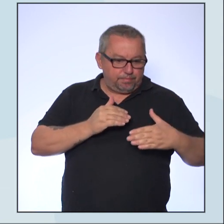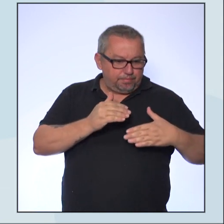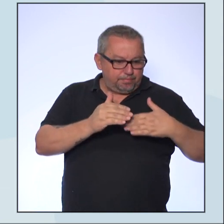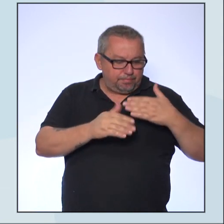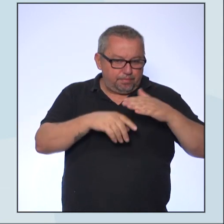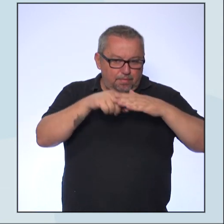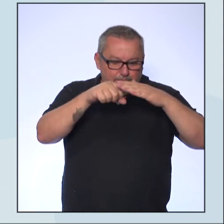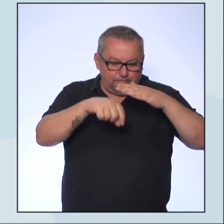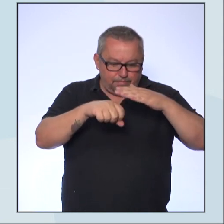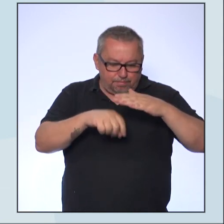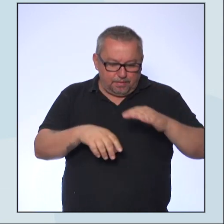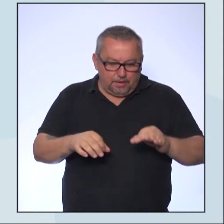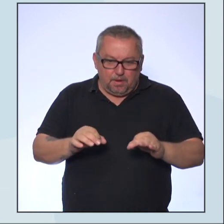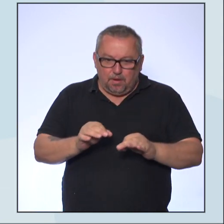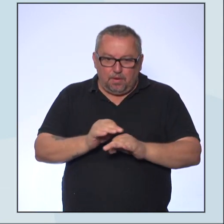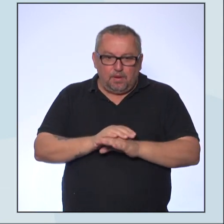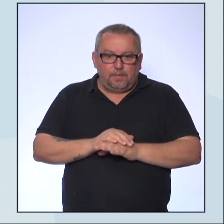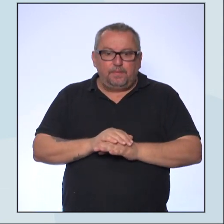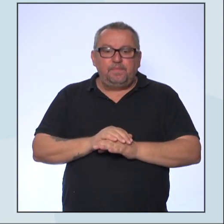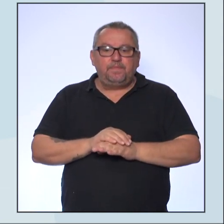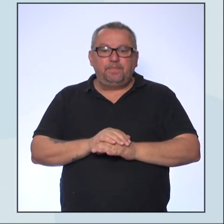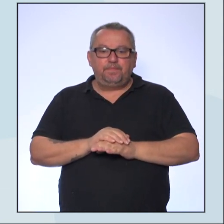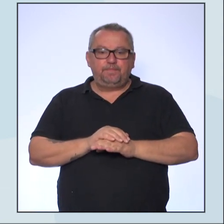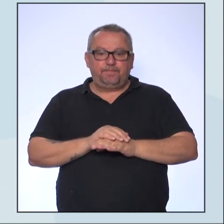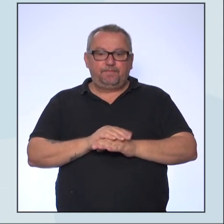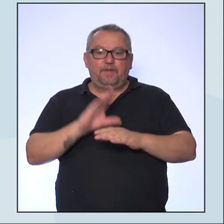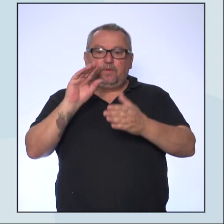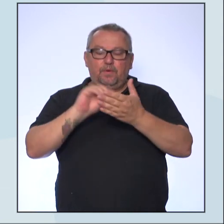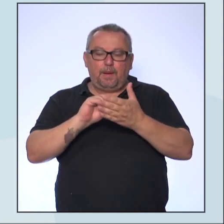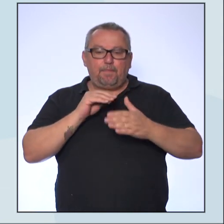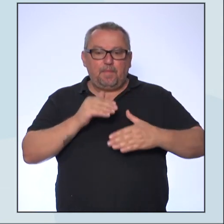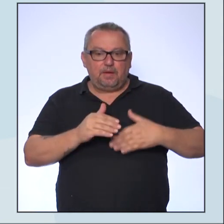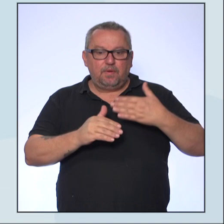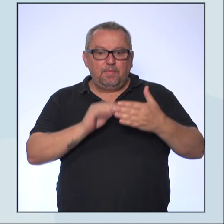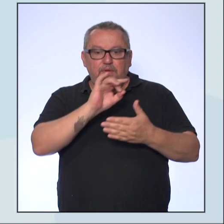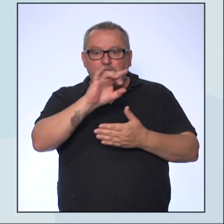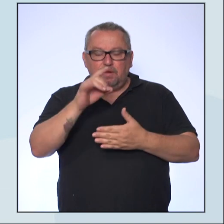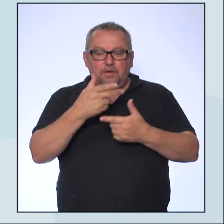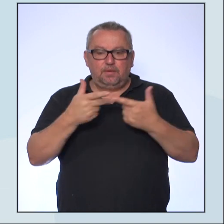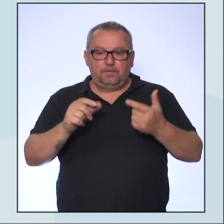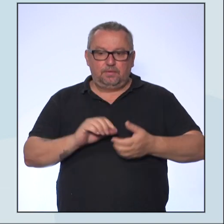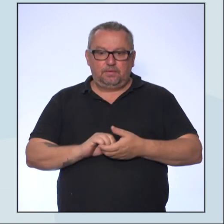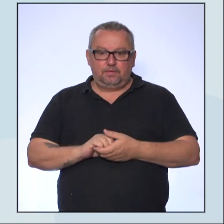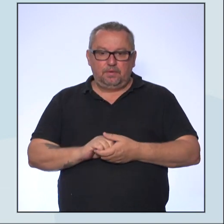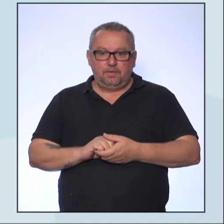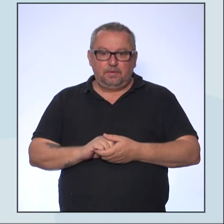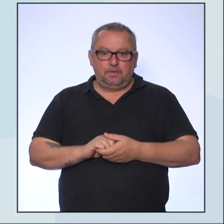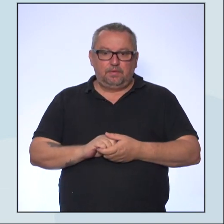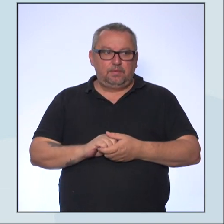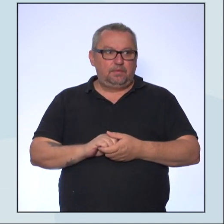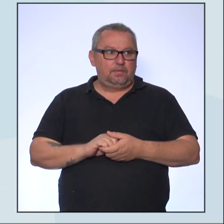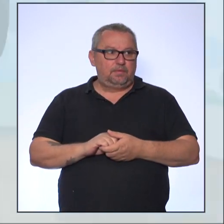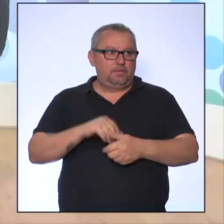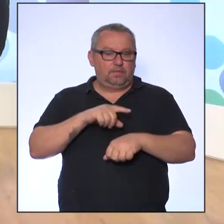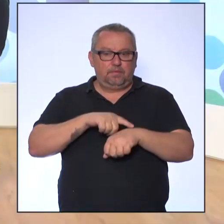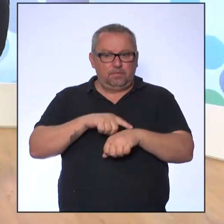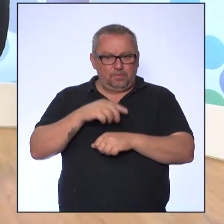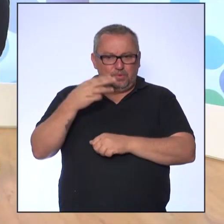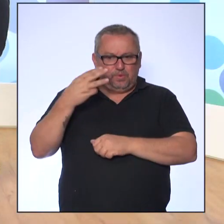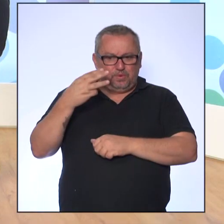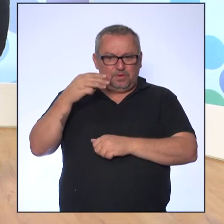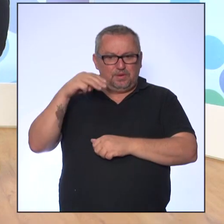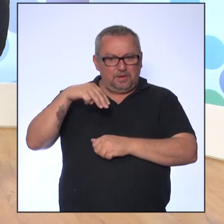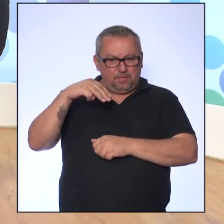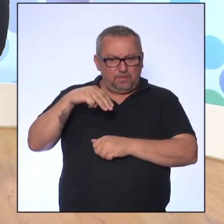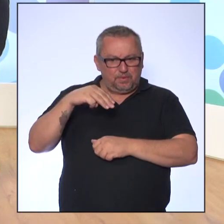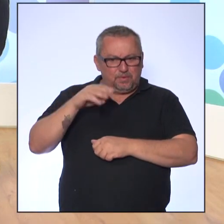até a conclusão da chamada. Então, escrever o passo a passo de cada coisa. Quanto tempo? Uns 3 minutos? 3